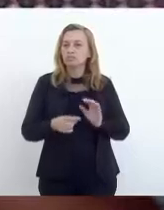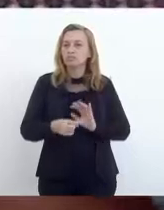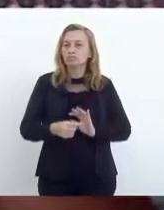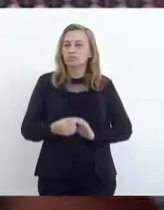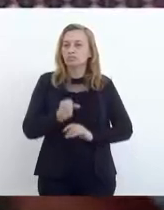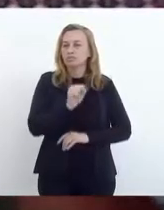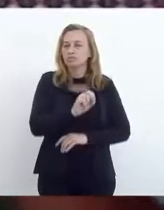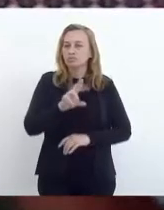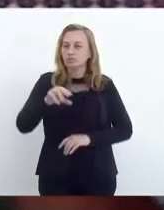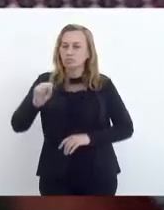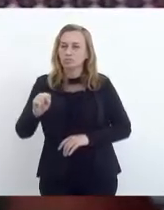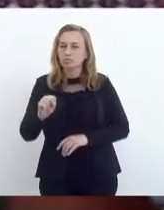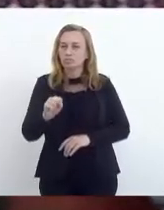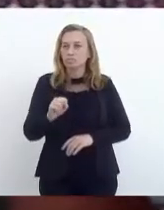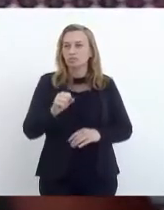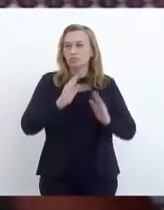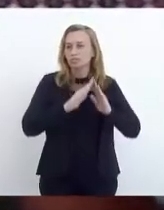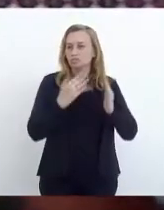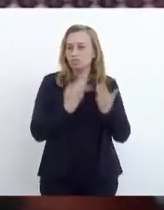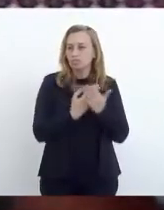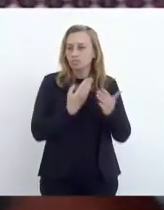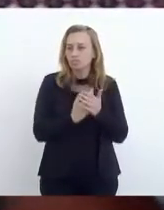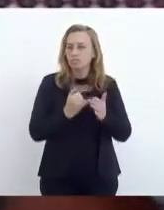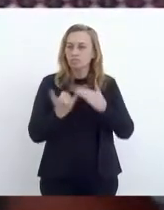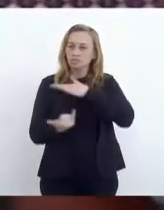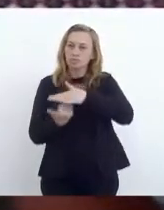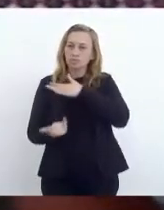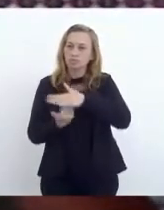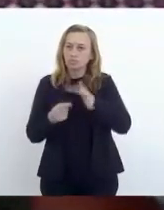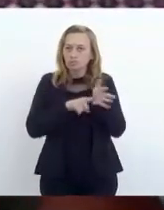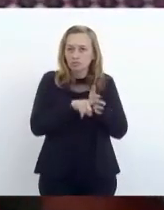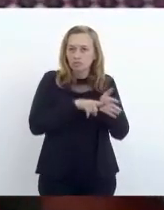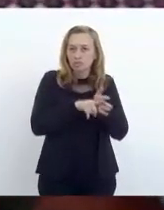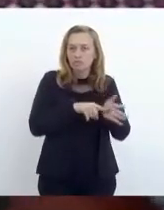Instituto Nacional de Estudos e Pesquisas Educacionais Anísio